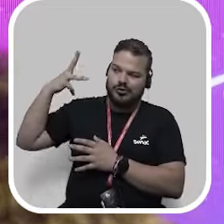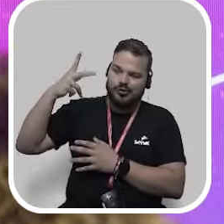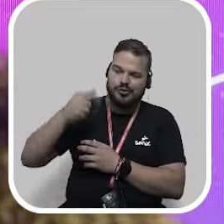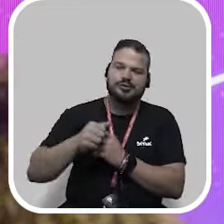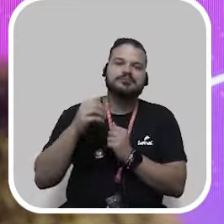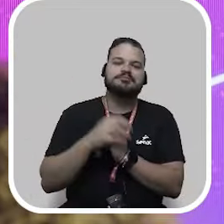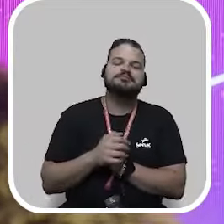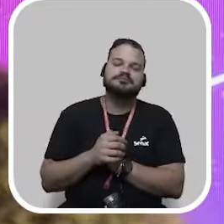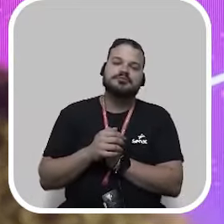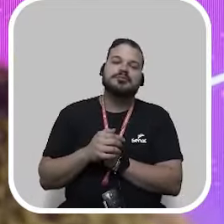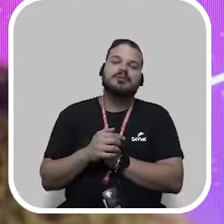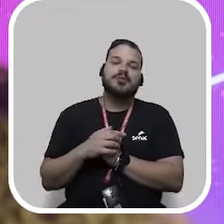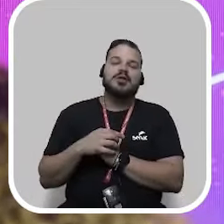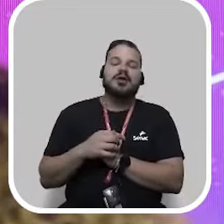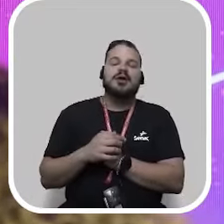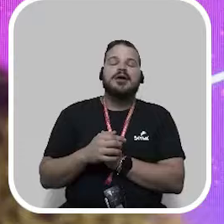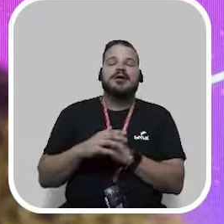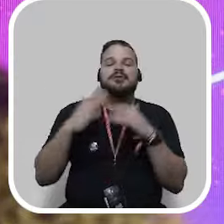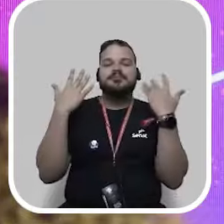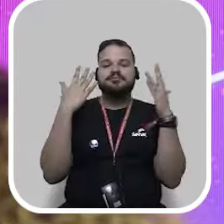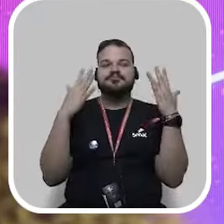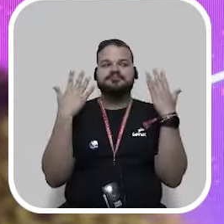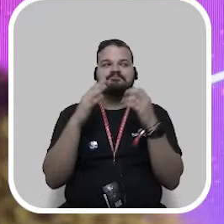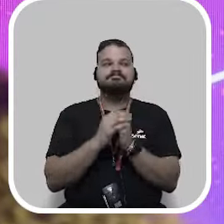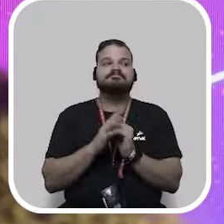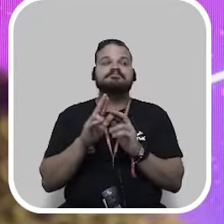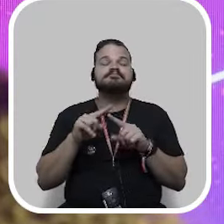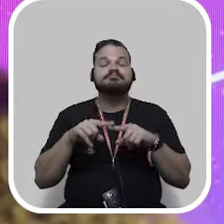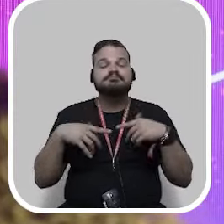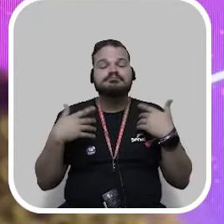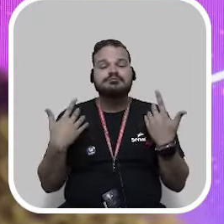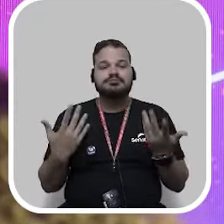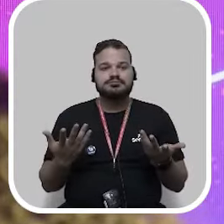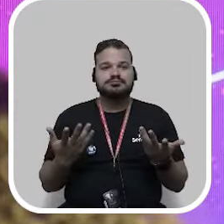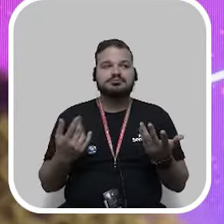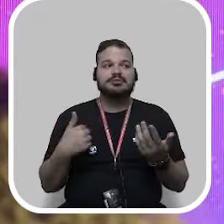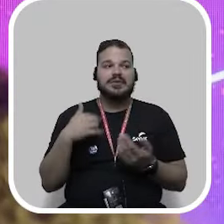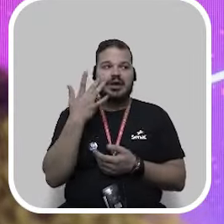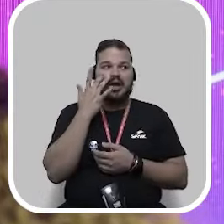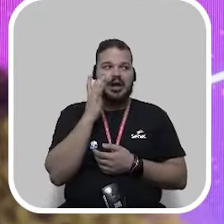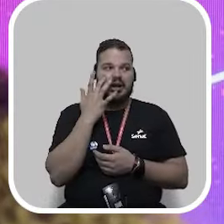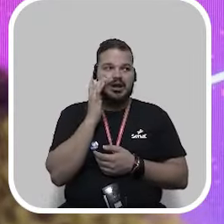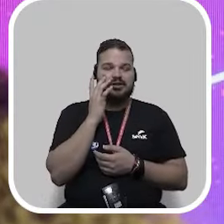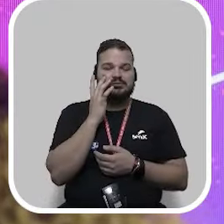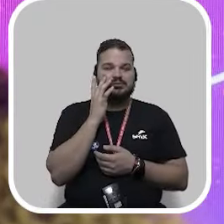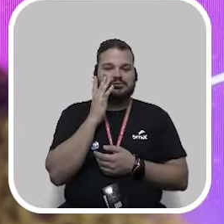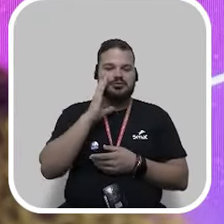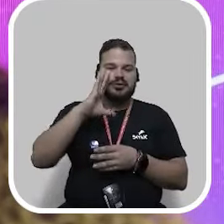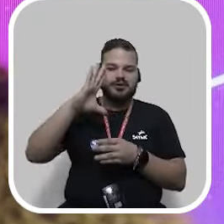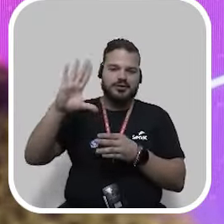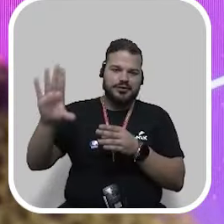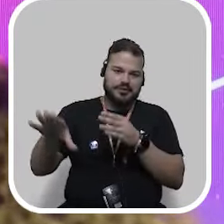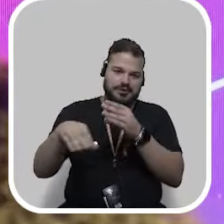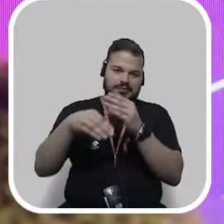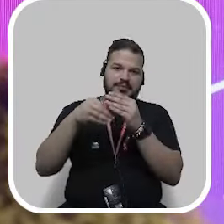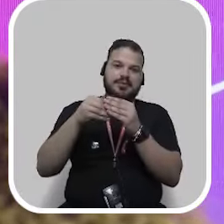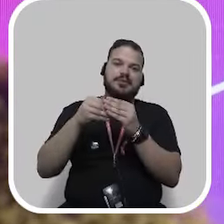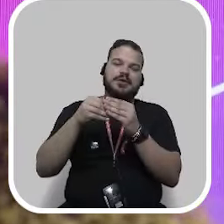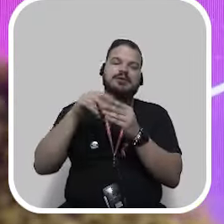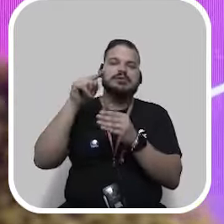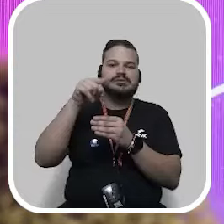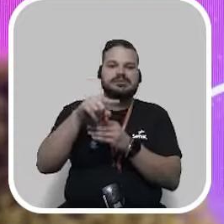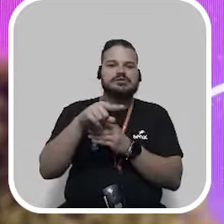assistente aqui também eh então Eh e eu acho que essa implementação de tecnologias no